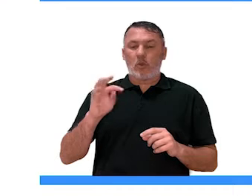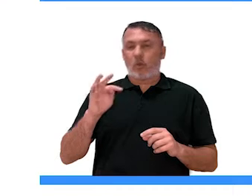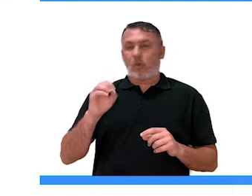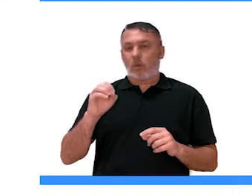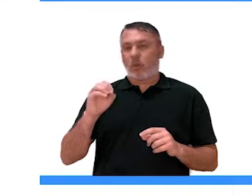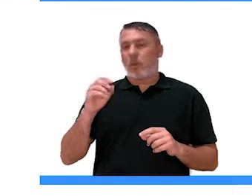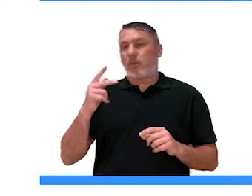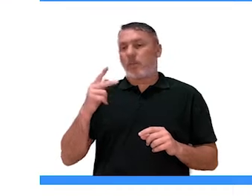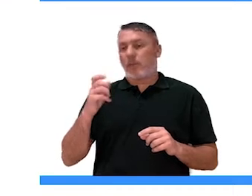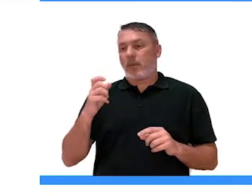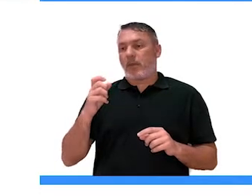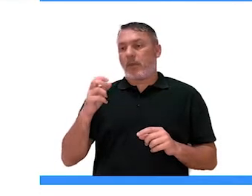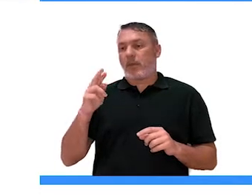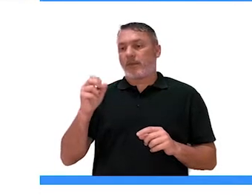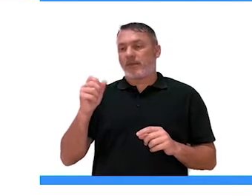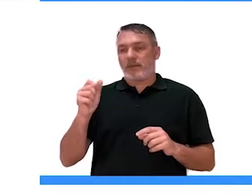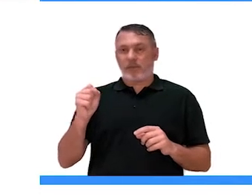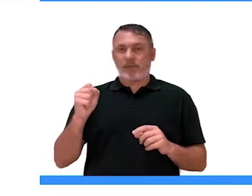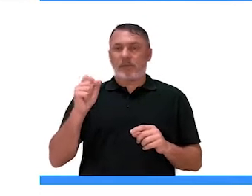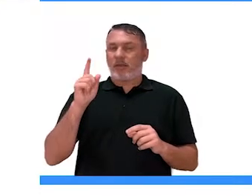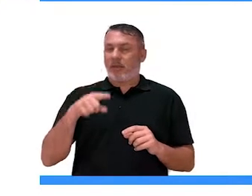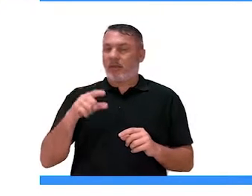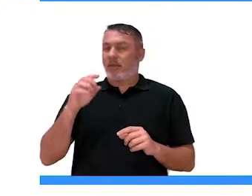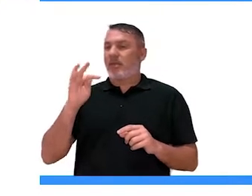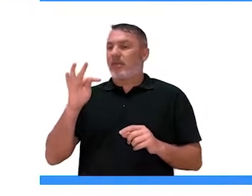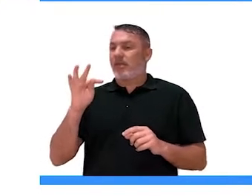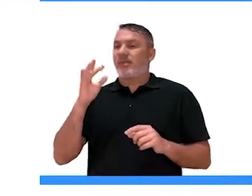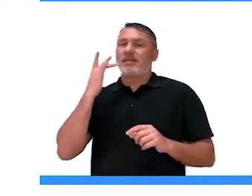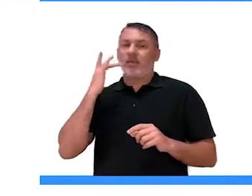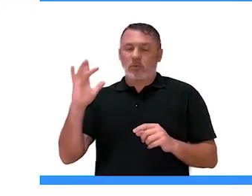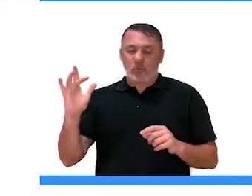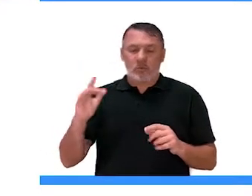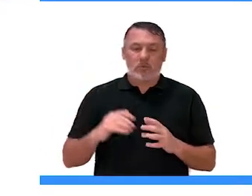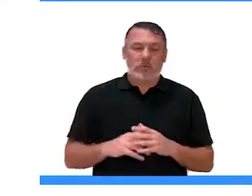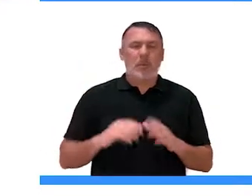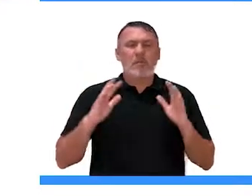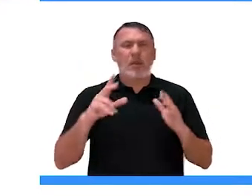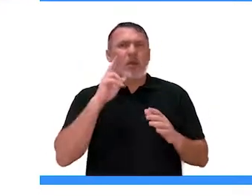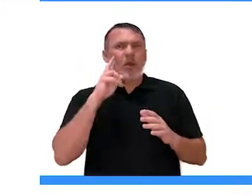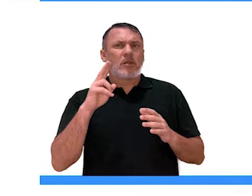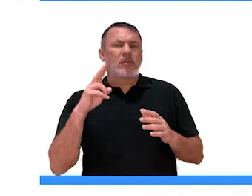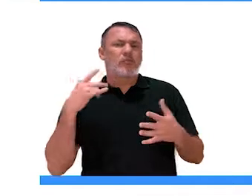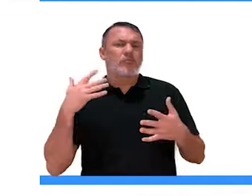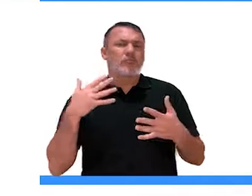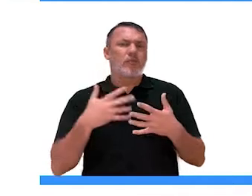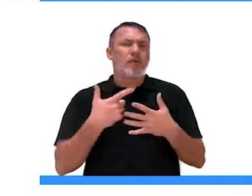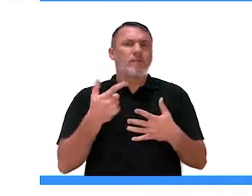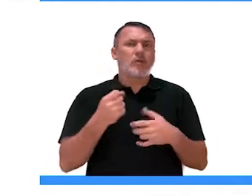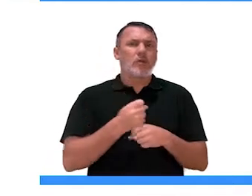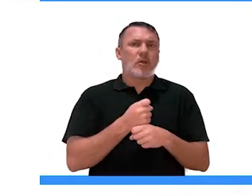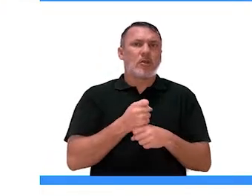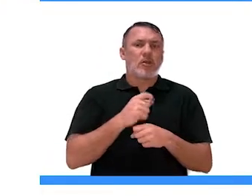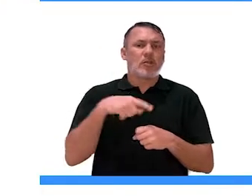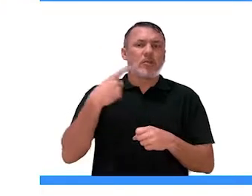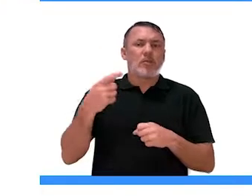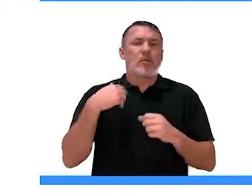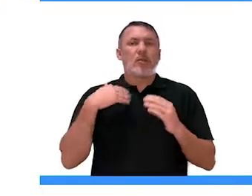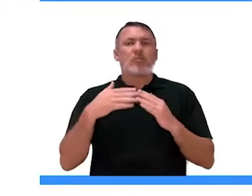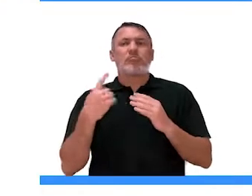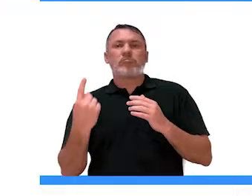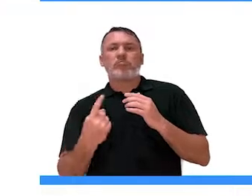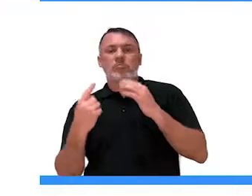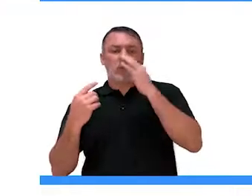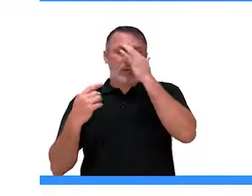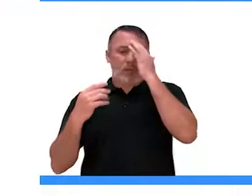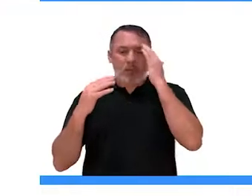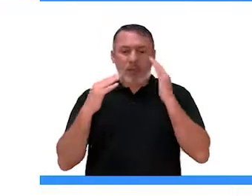uma paisagem fabulosa, um país de delícias, como o de Baudelaire. Mais de 20 anos depois, quando eu morava só na